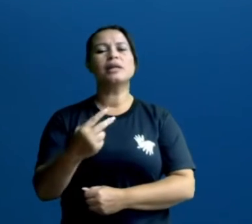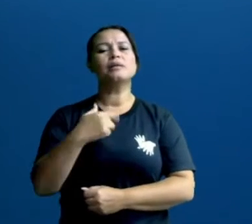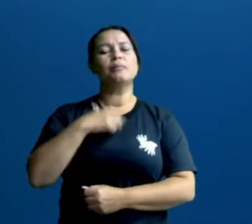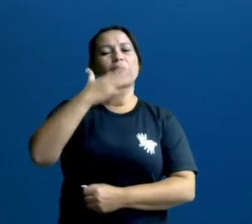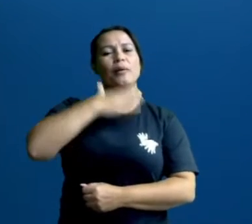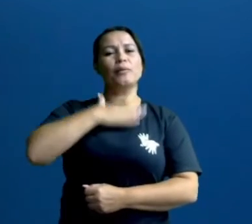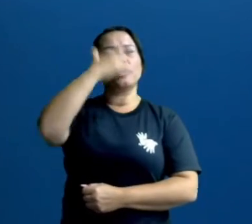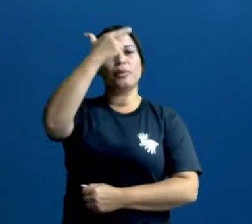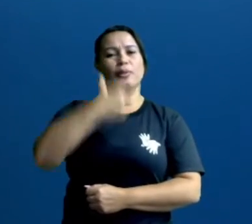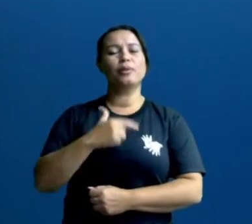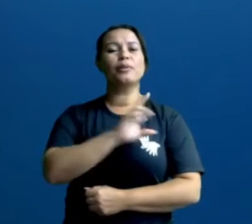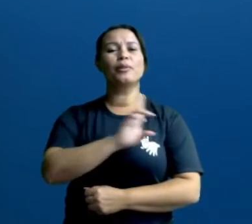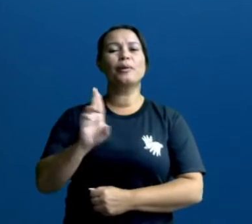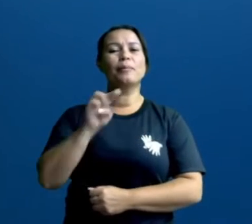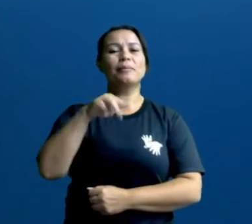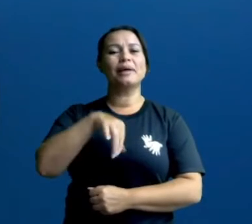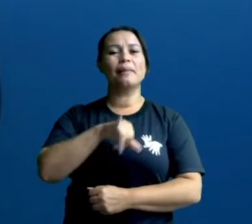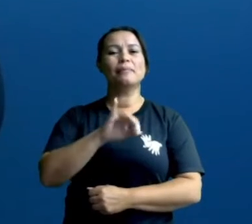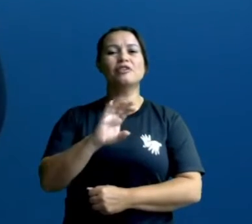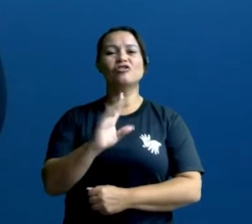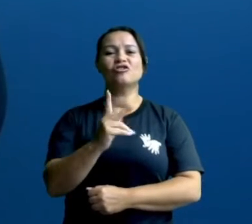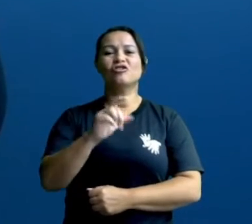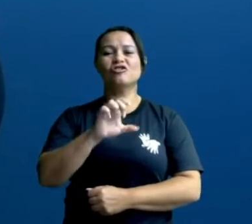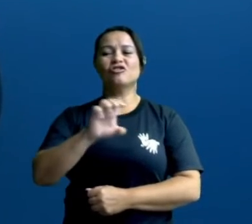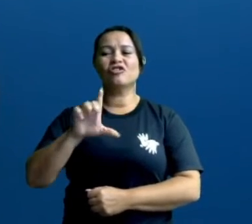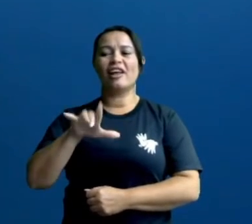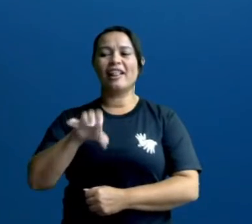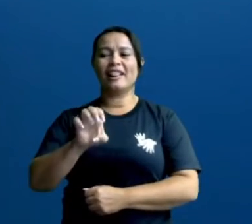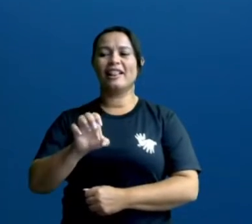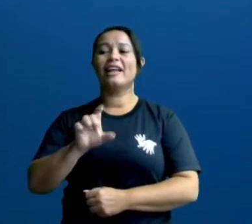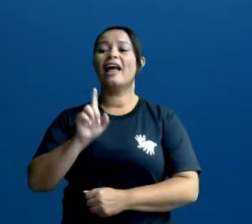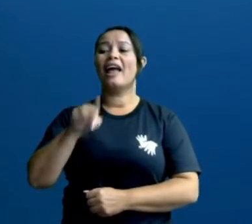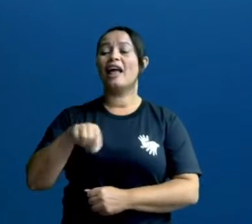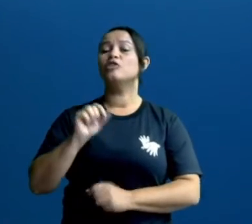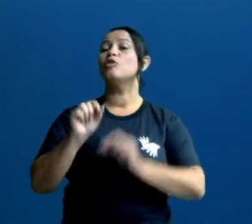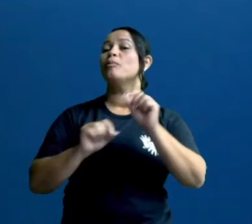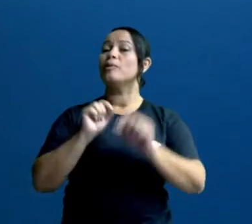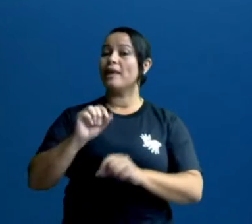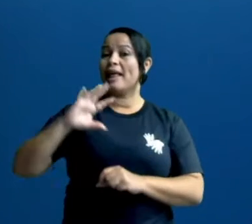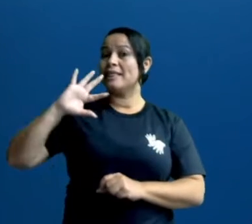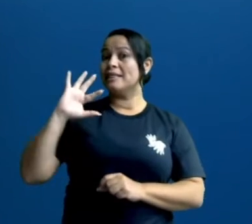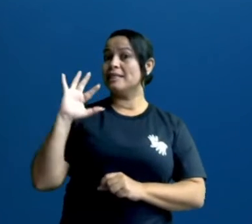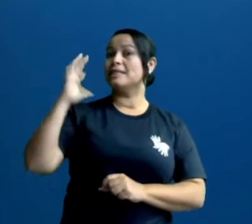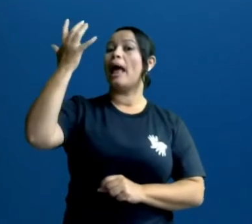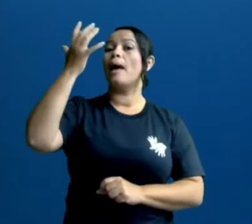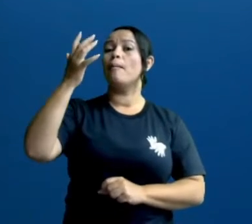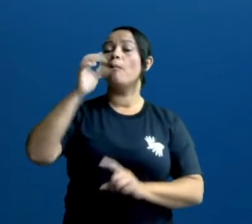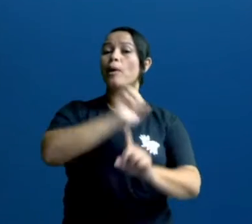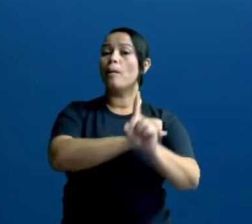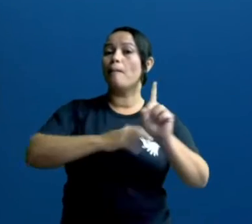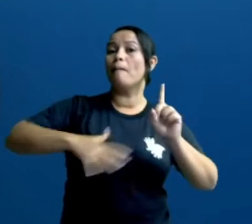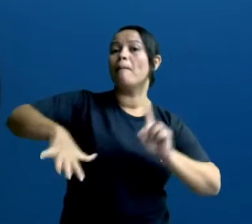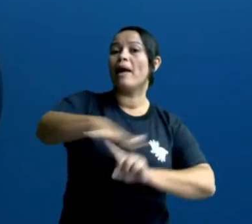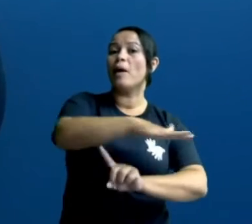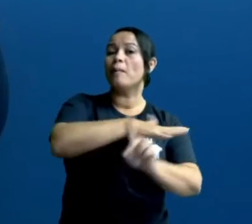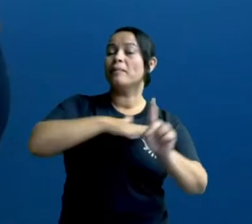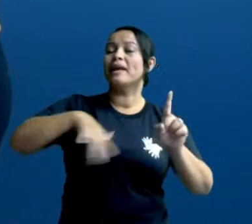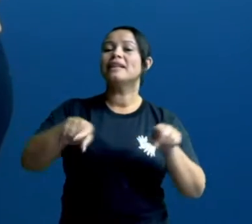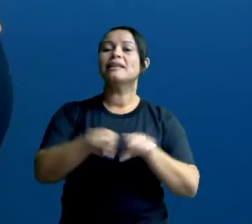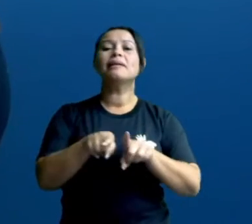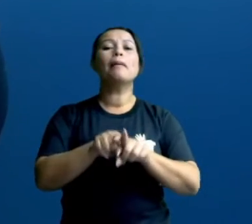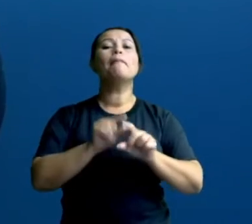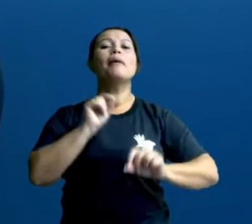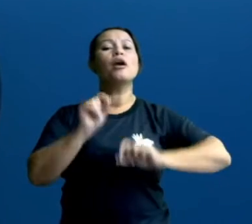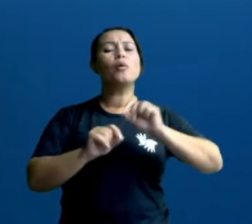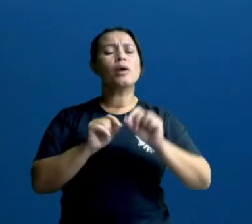eu me chamo Michele e a nossa aula de hoje é sobre tempo clima e o meio ambiente EA Nossa